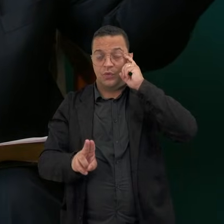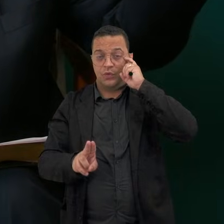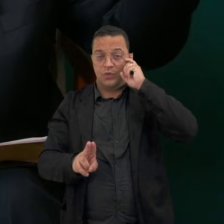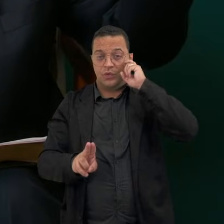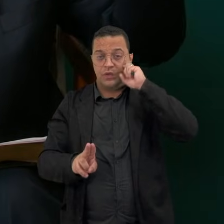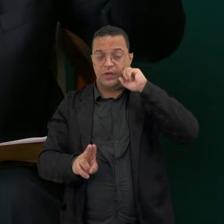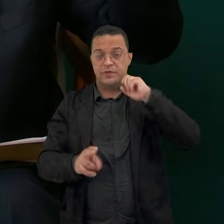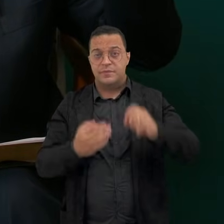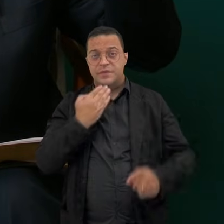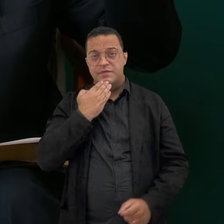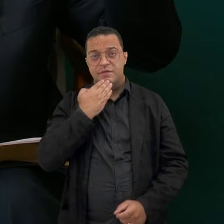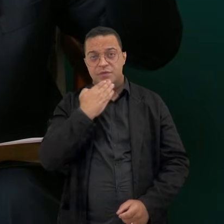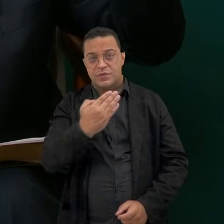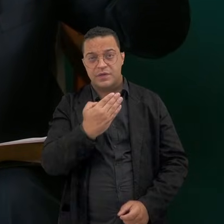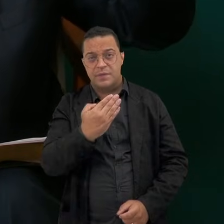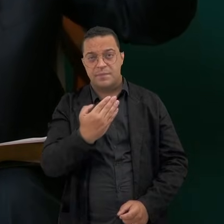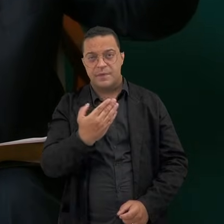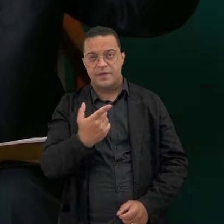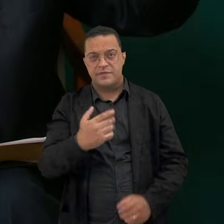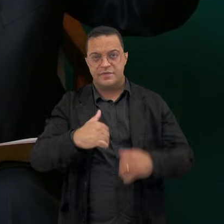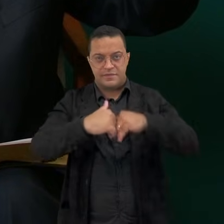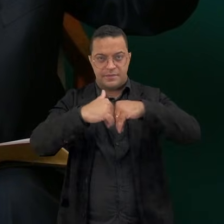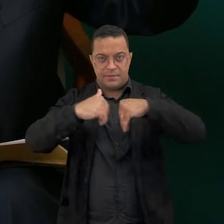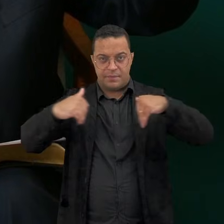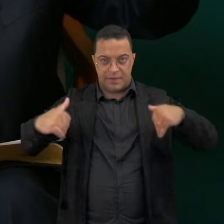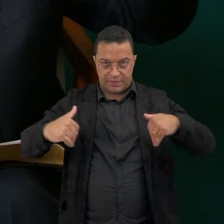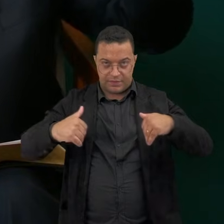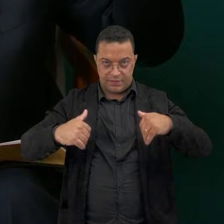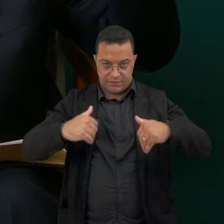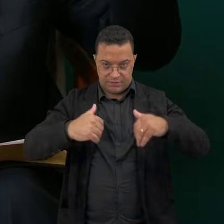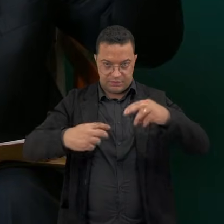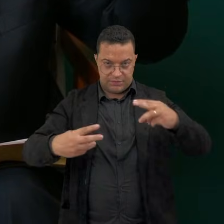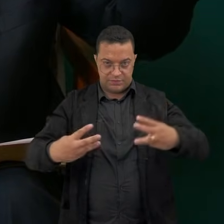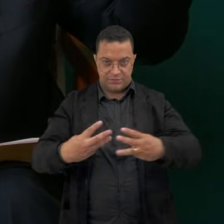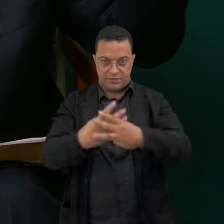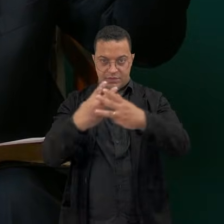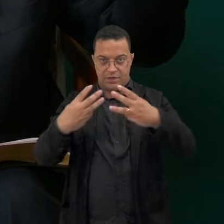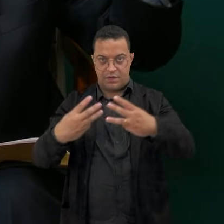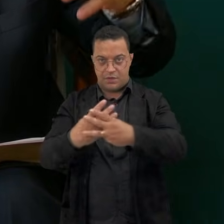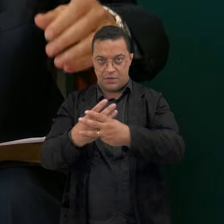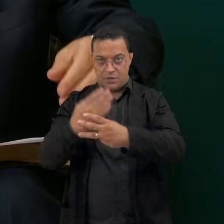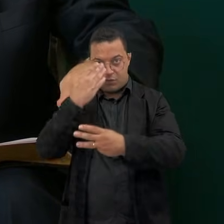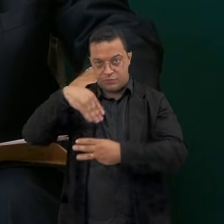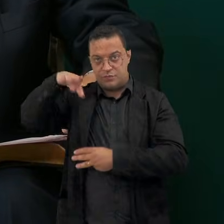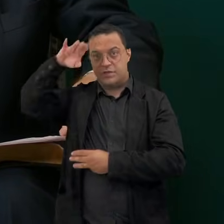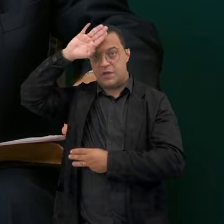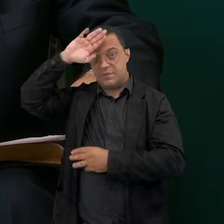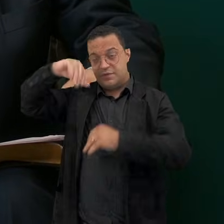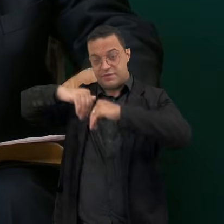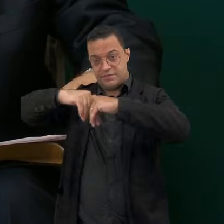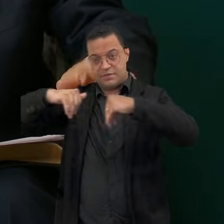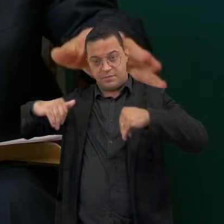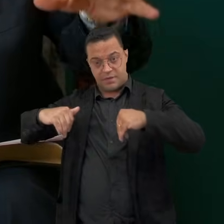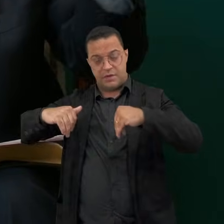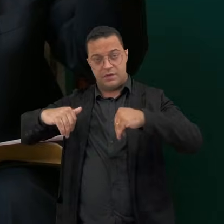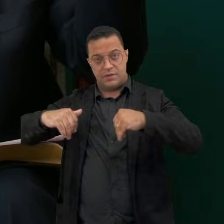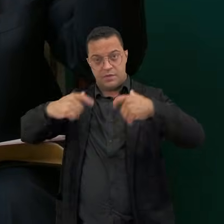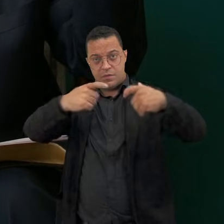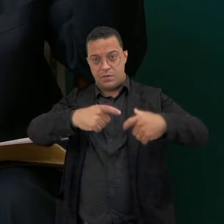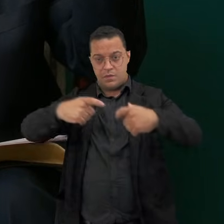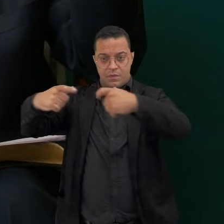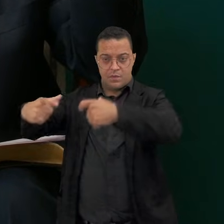Isso. Ou seja, dividir a Palestina em um estado judeu e um estado árabe. E interessante